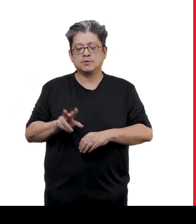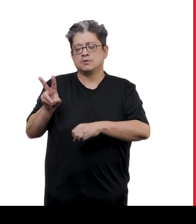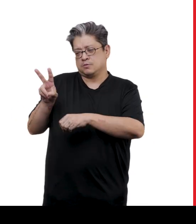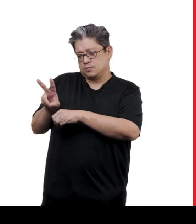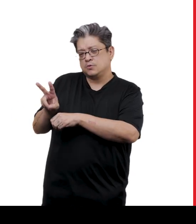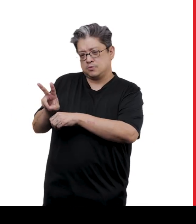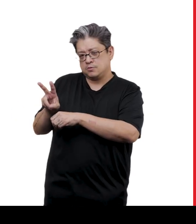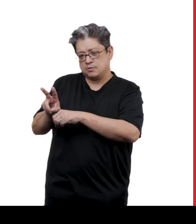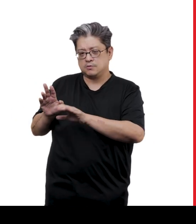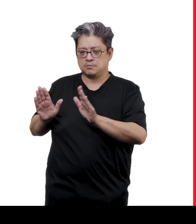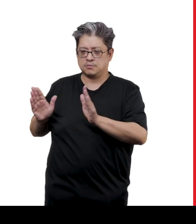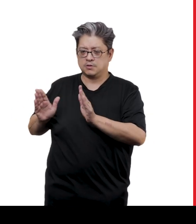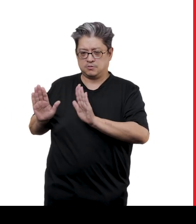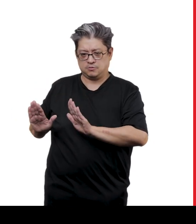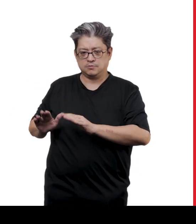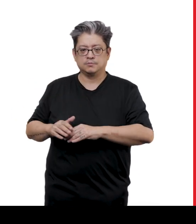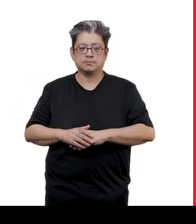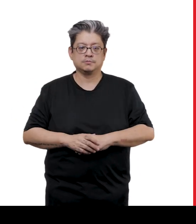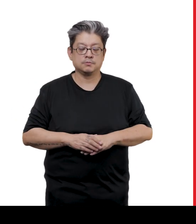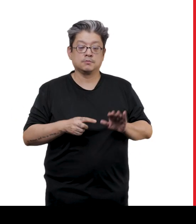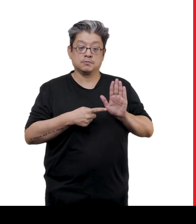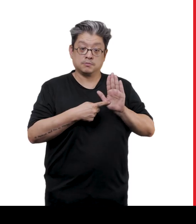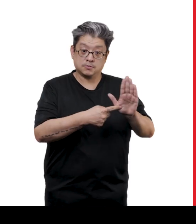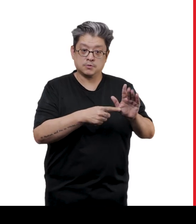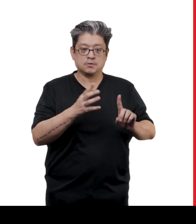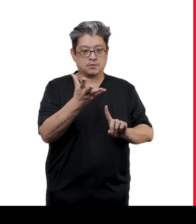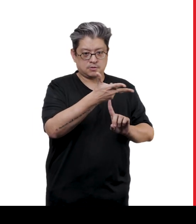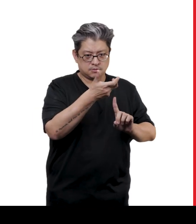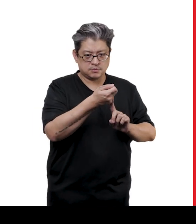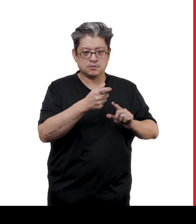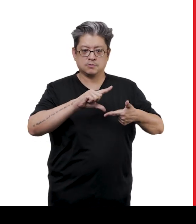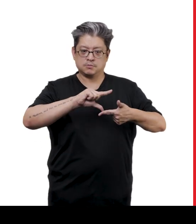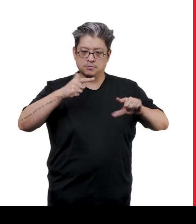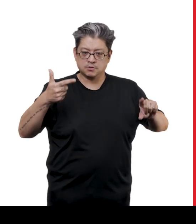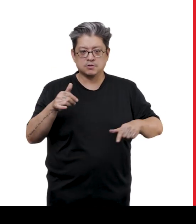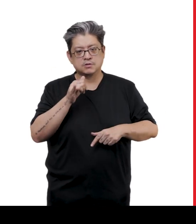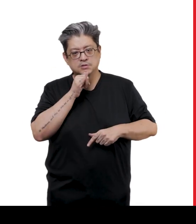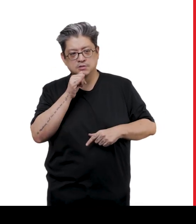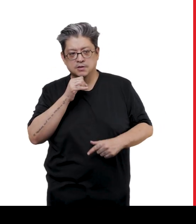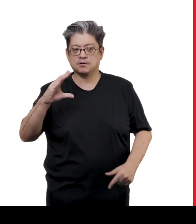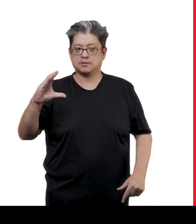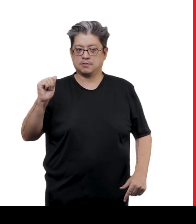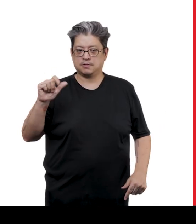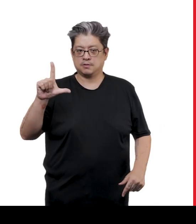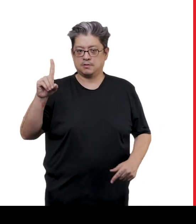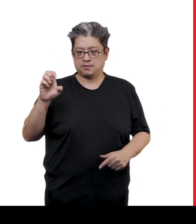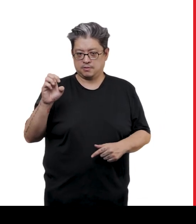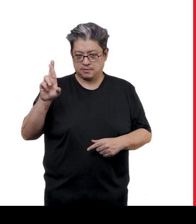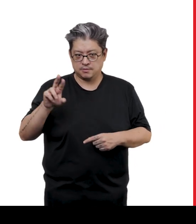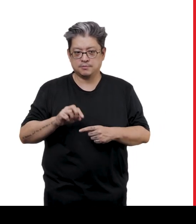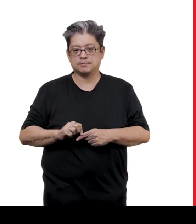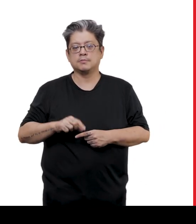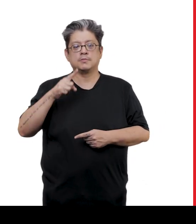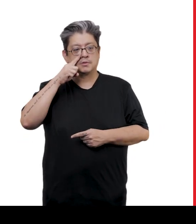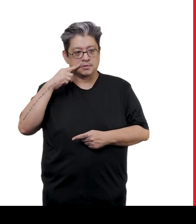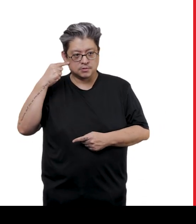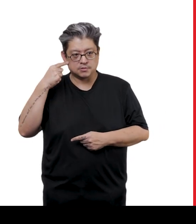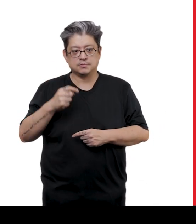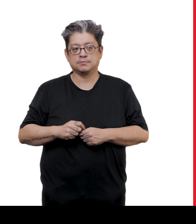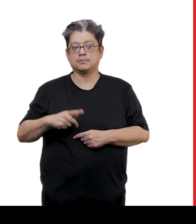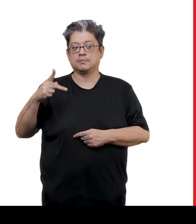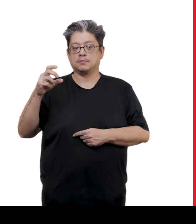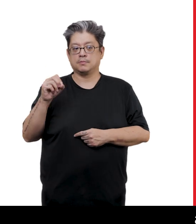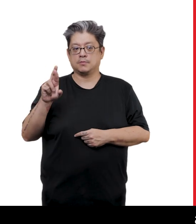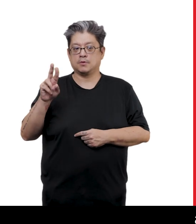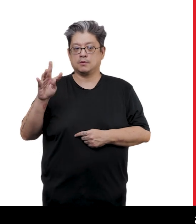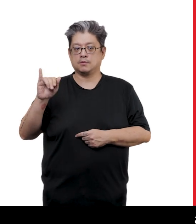temporárias, com mostras de artistas modernos como Alexander Calder, Anita Malfatti e Cândido